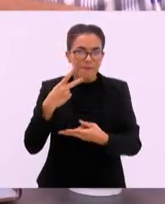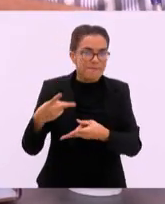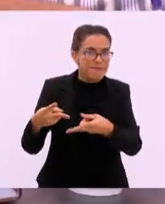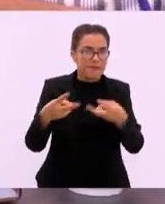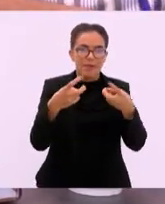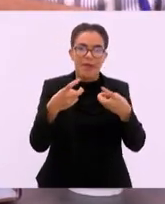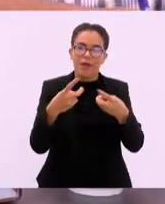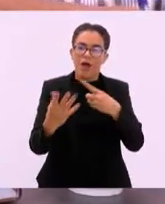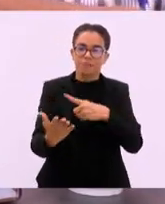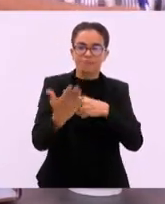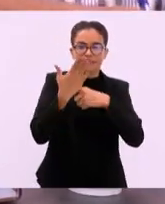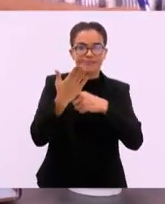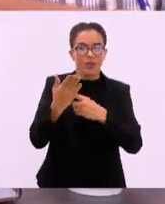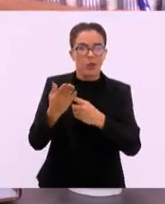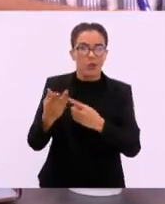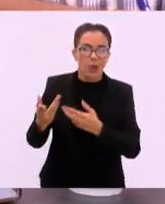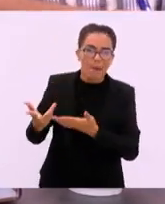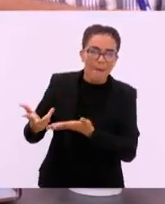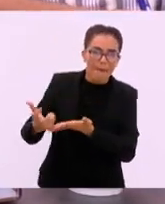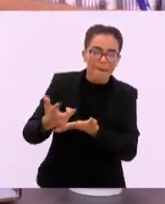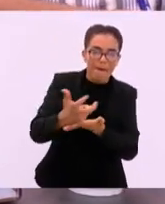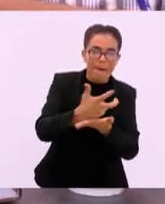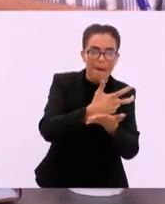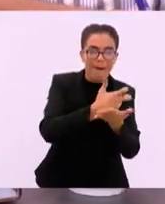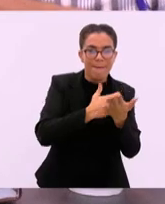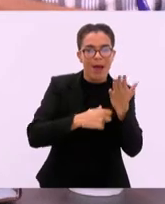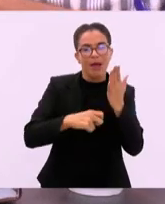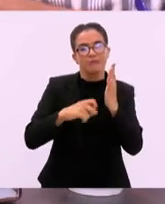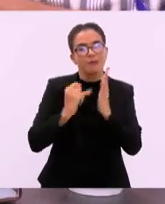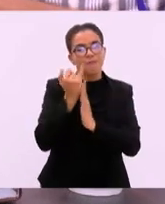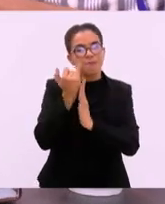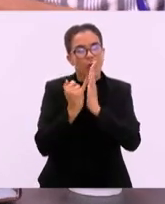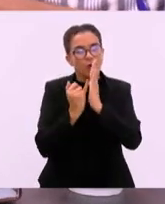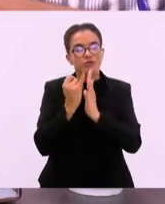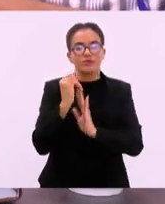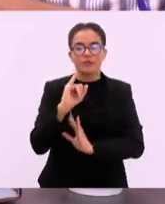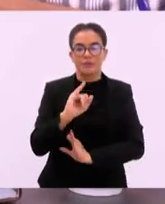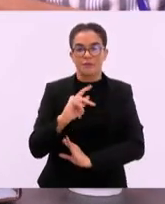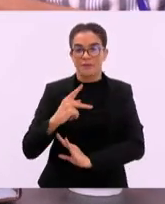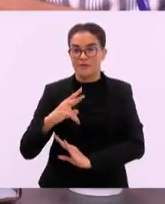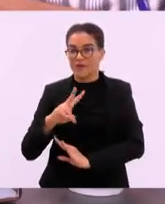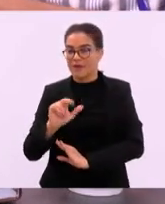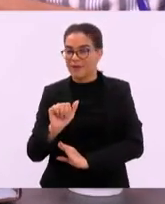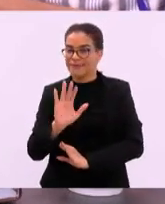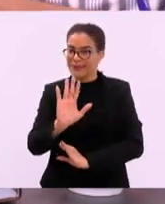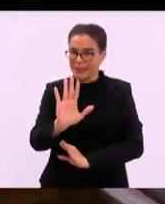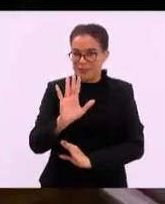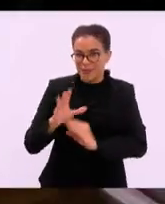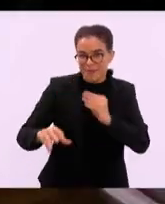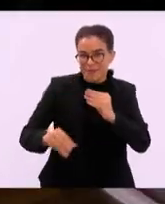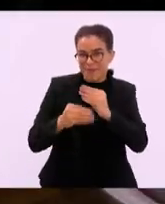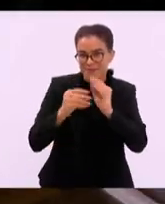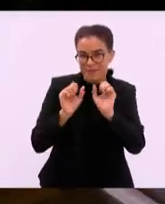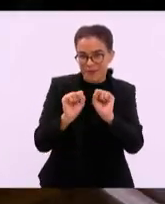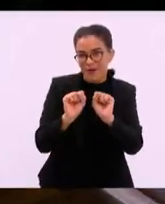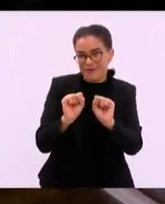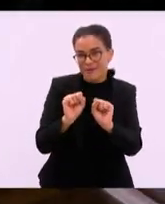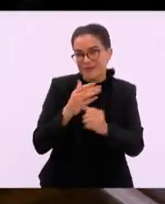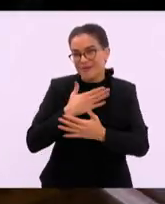disso, ou isso já foi superado em alguma outra discussão? Deputado Carlos Mingo, só me dá uma parte.